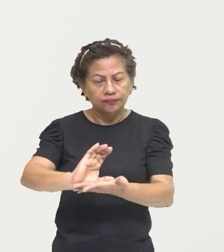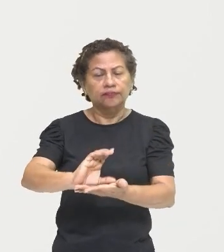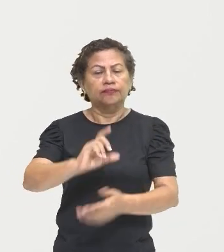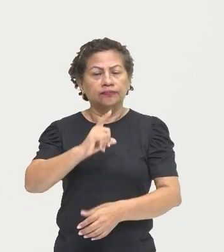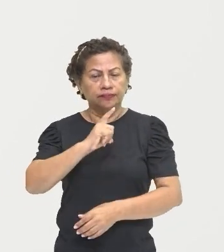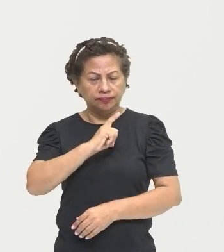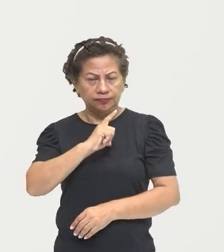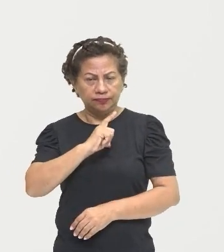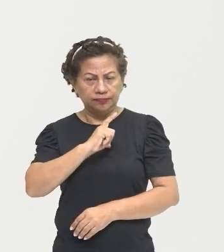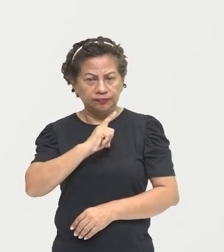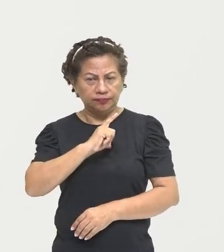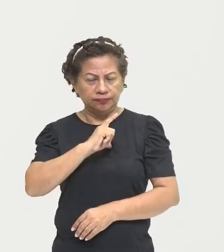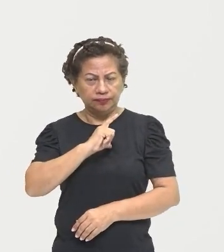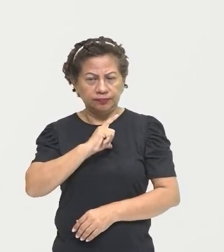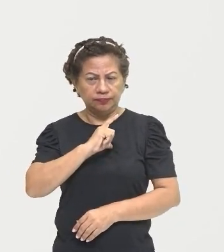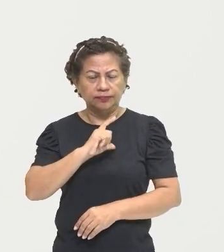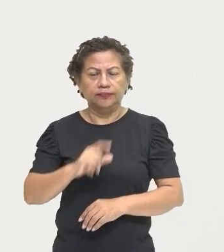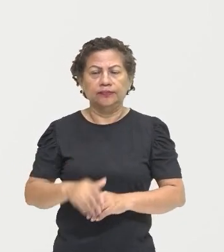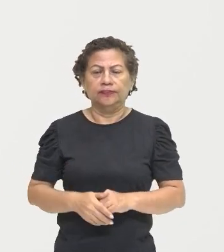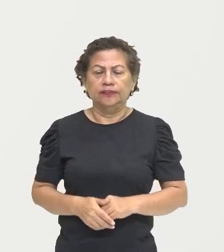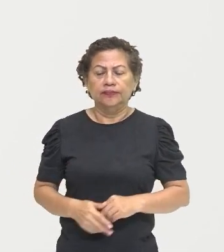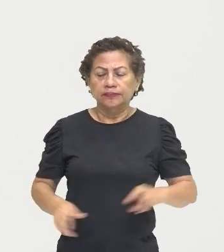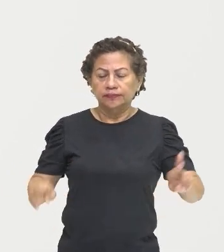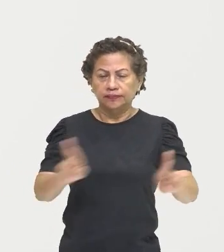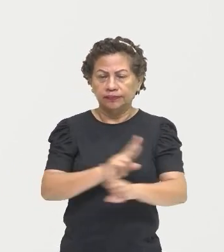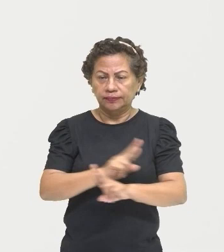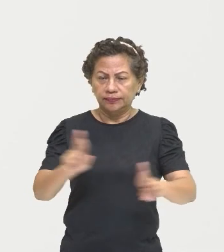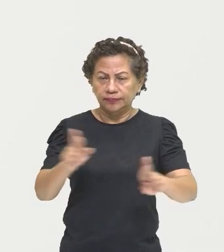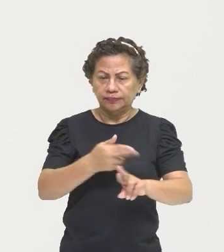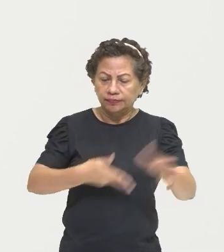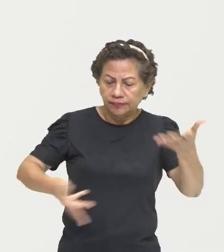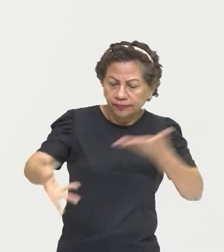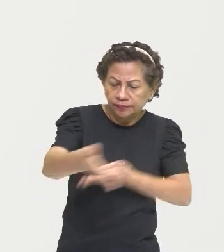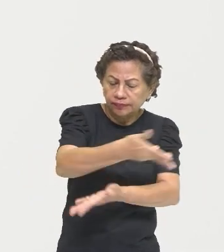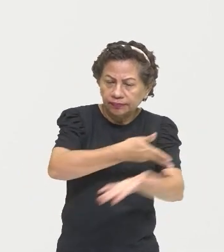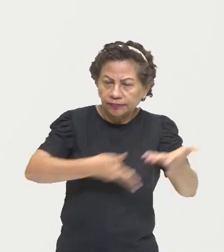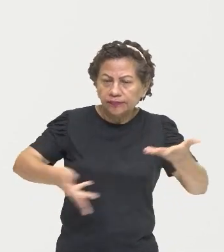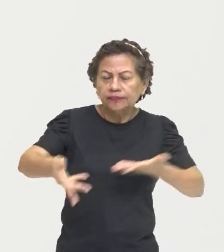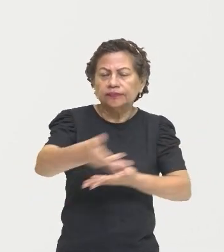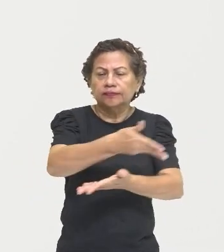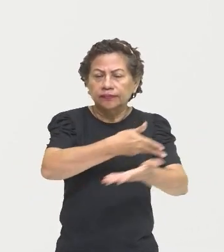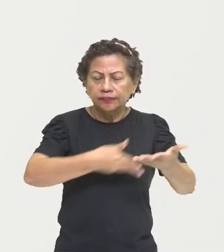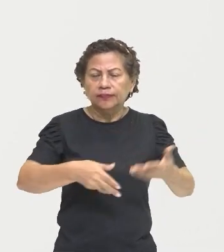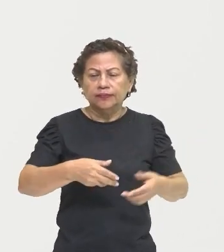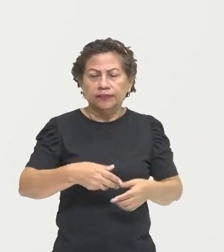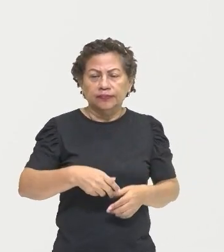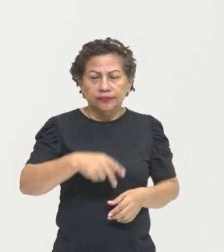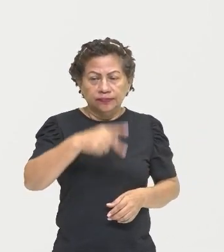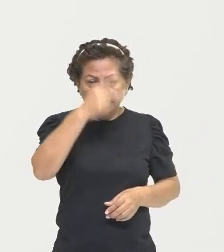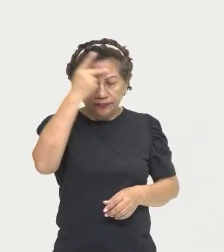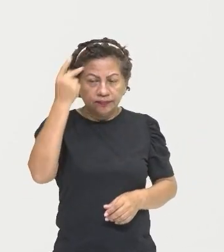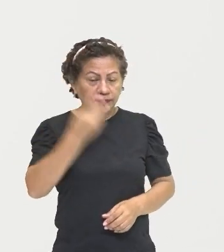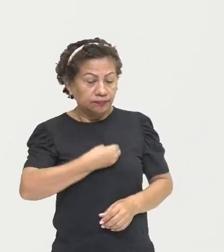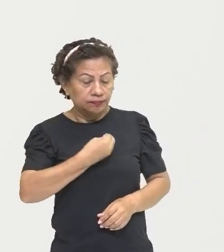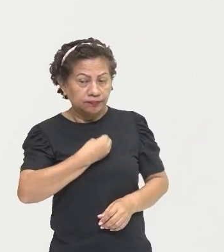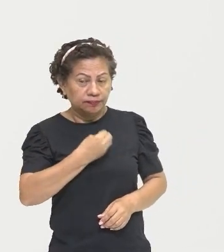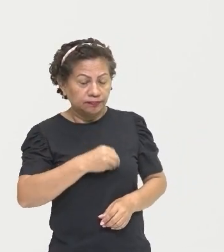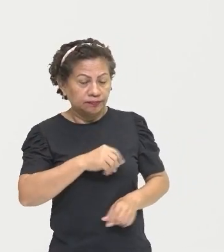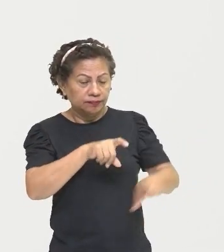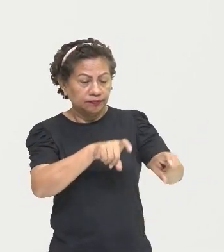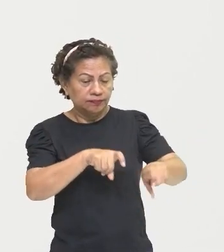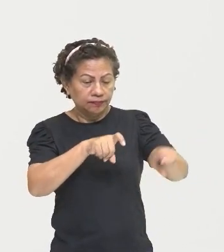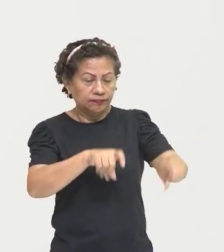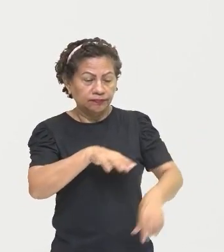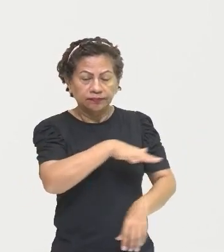vai ter o processo, essa relação entre o homem do campo com aquele agente externo se intensificando e se